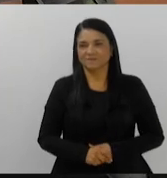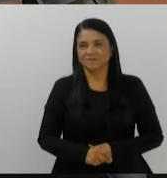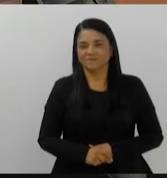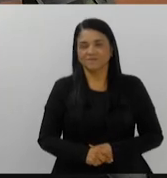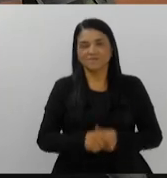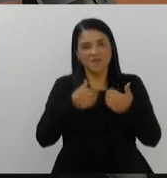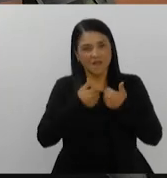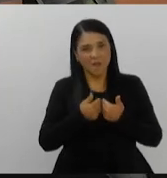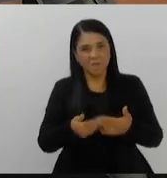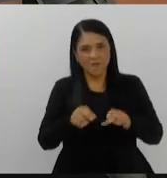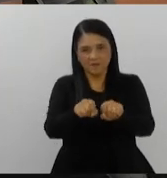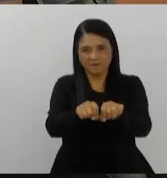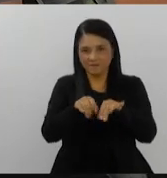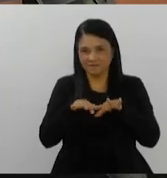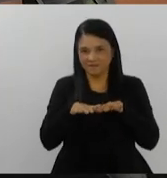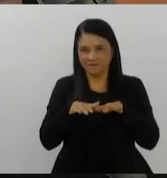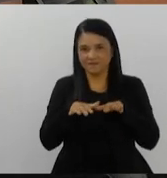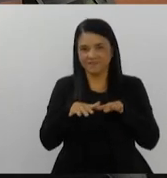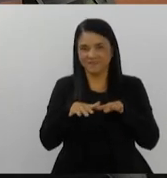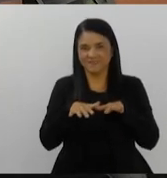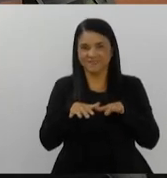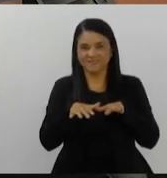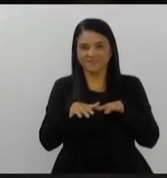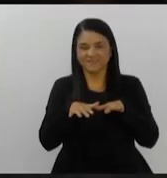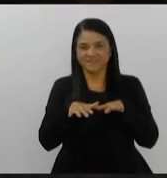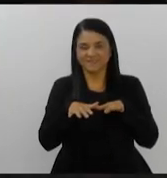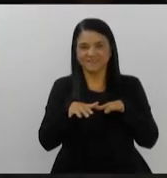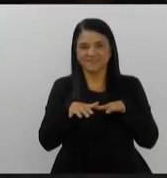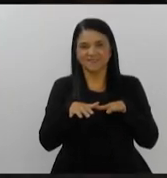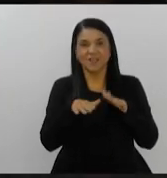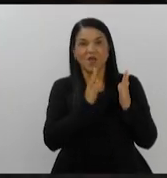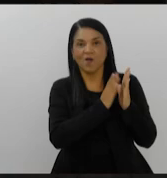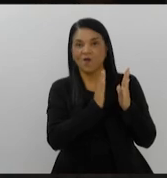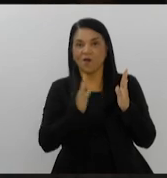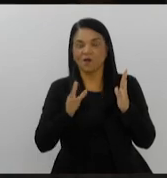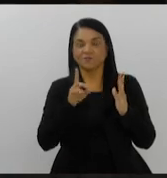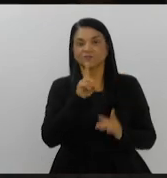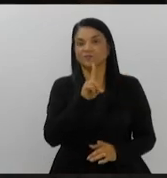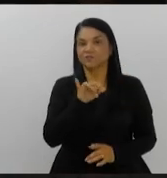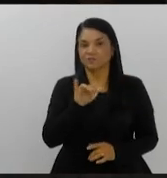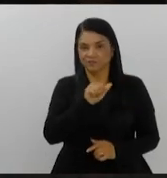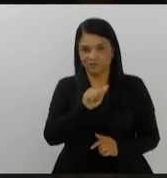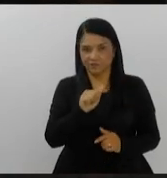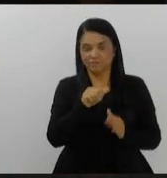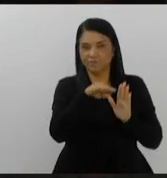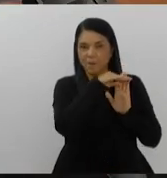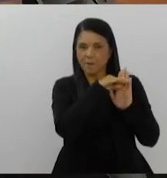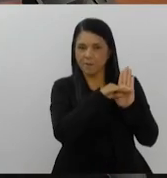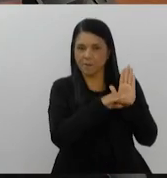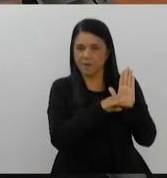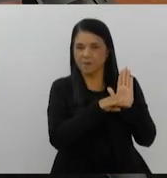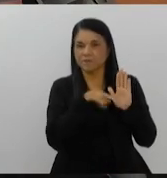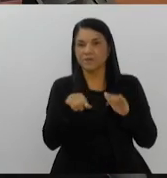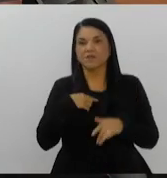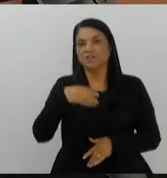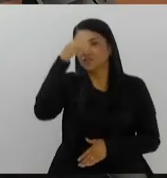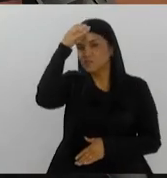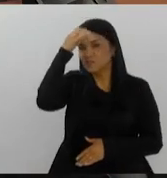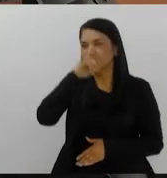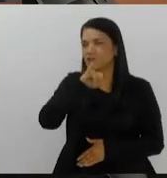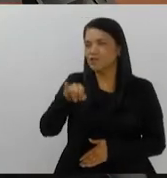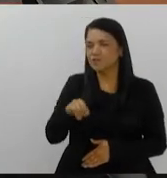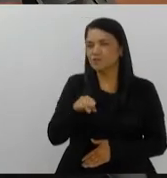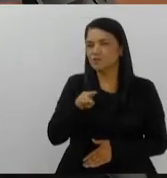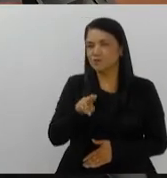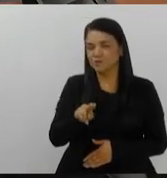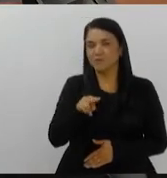Está reaberta a sessão. Passa-se a ordem do dia. Tia Ju, nossa presidenta querida,